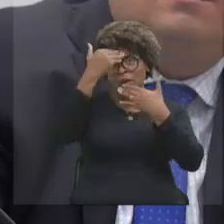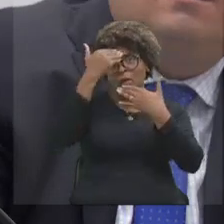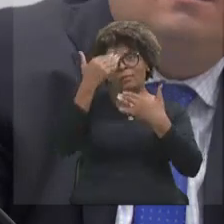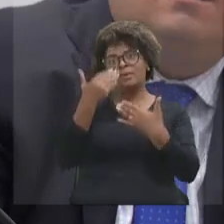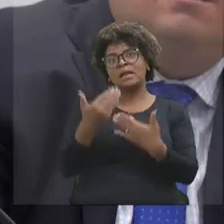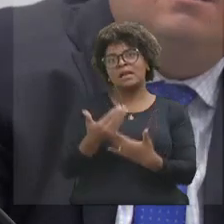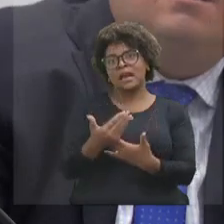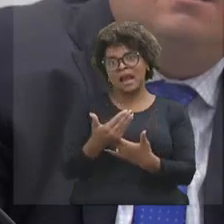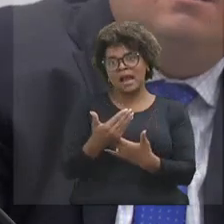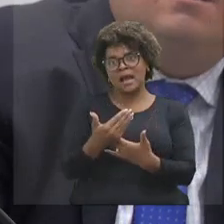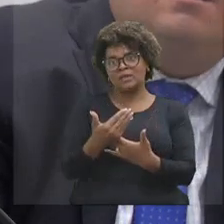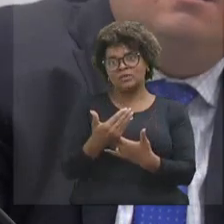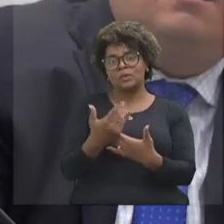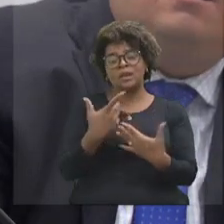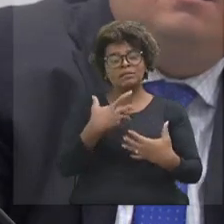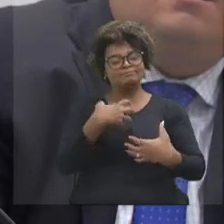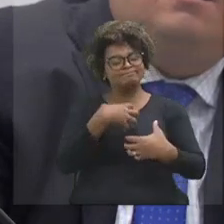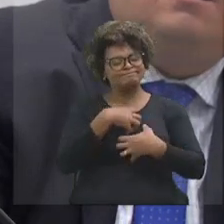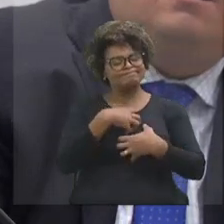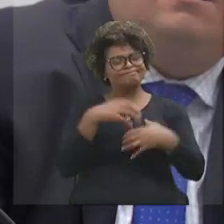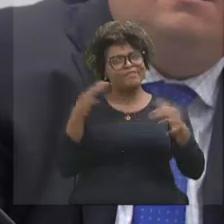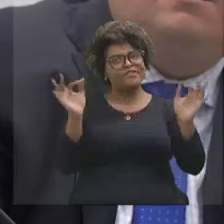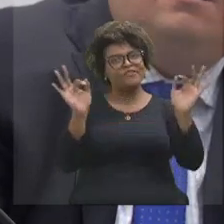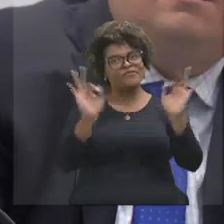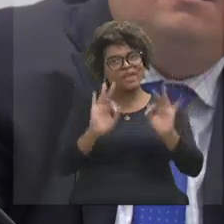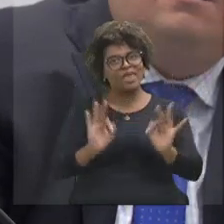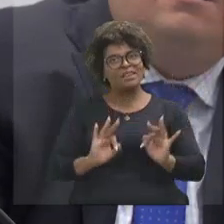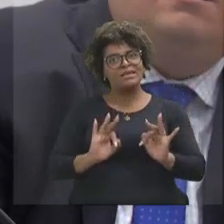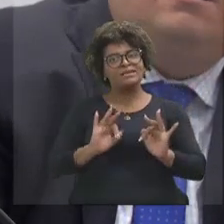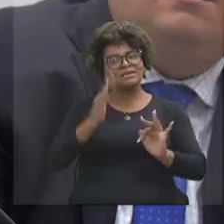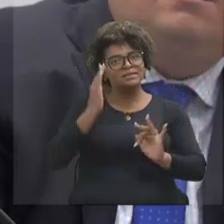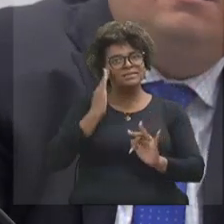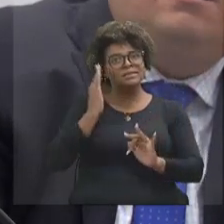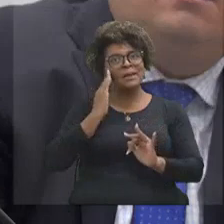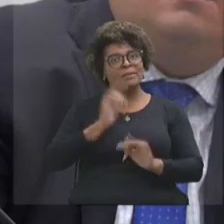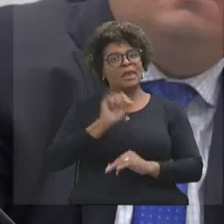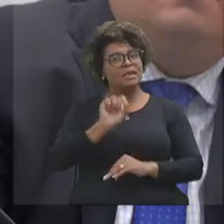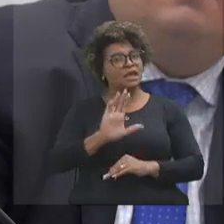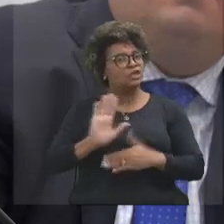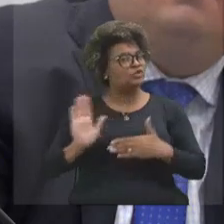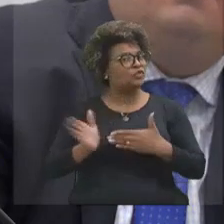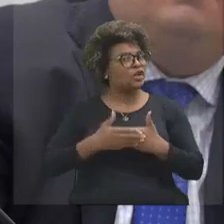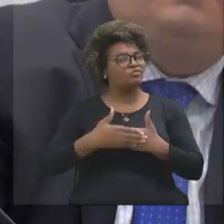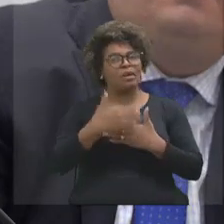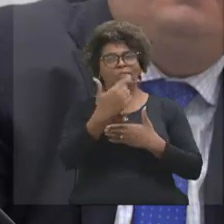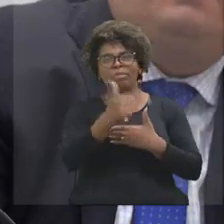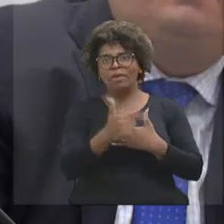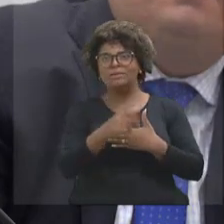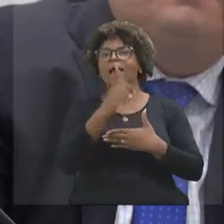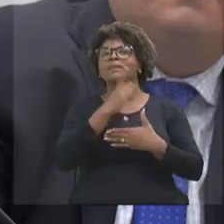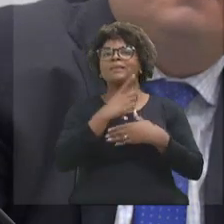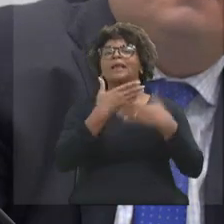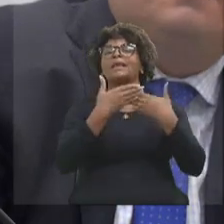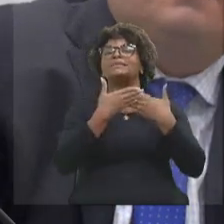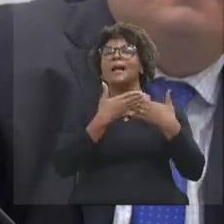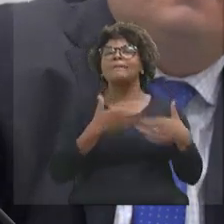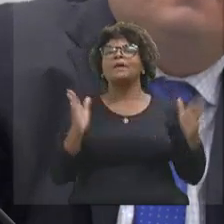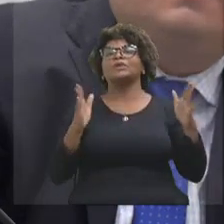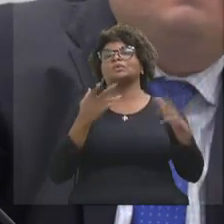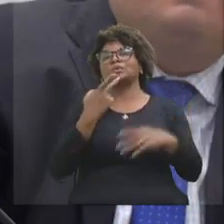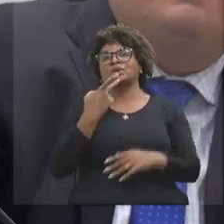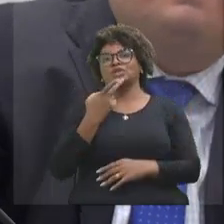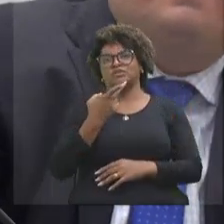e feliz demais em saber que a questão não está fechada e que nós estamos é